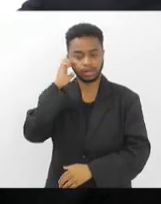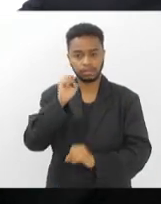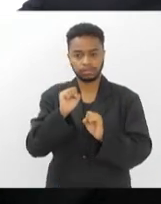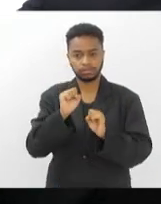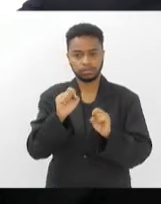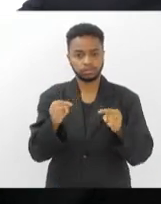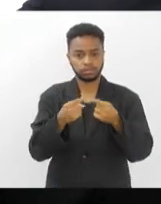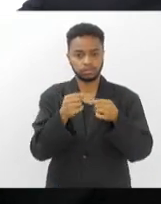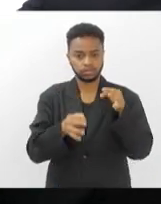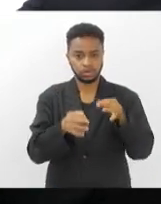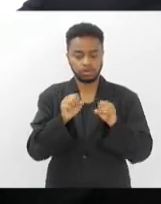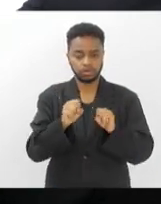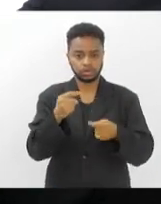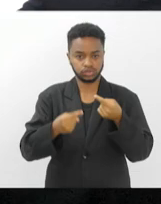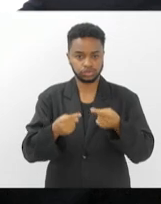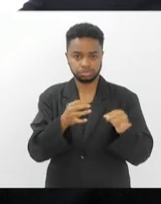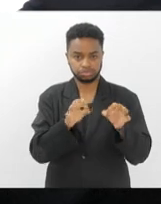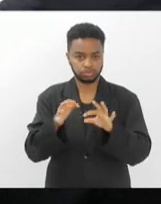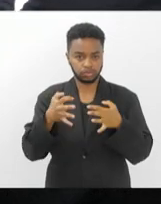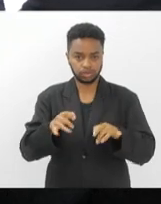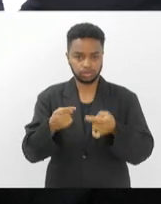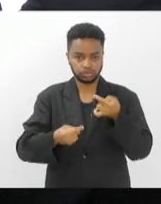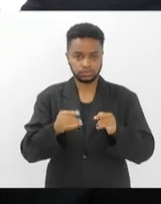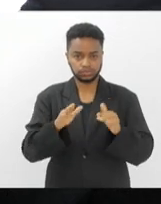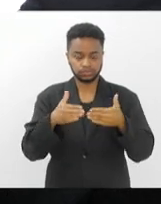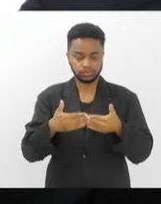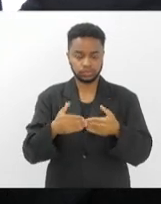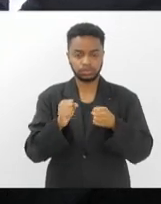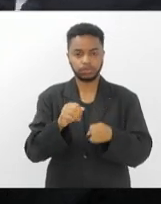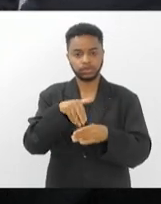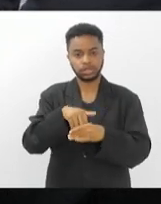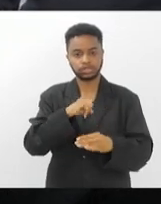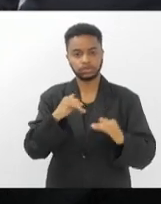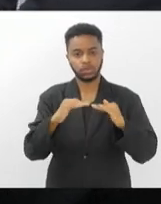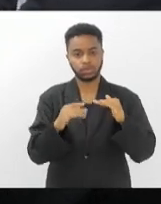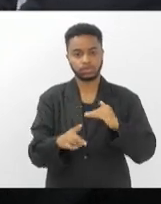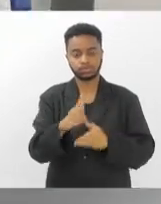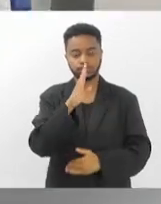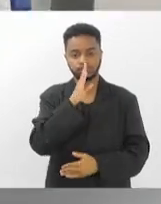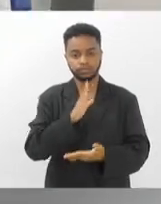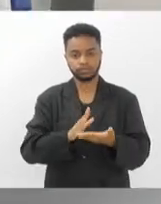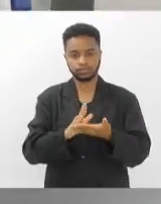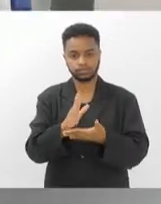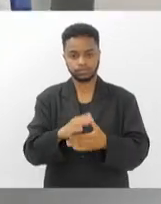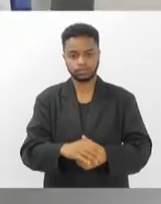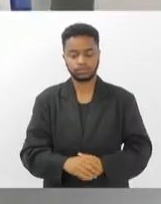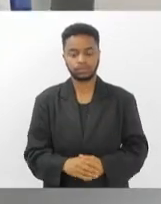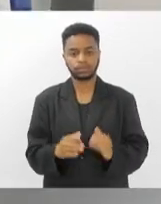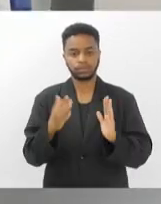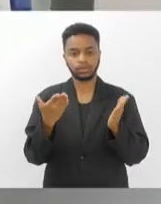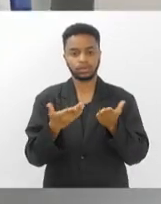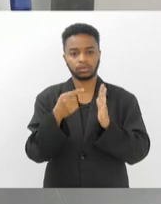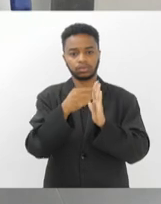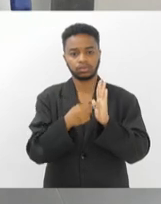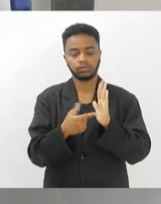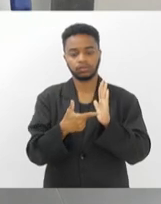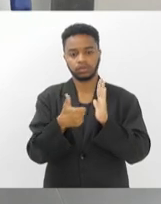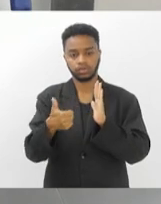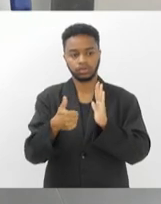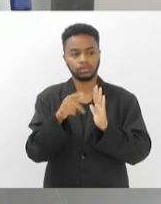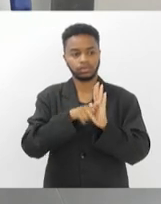discussão. Não havendo quem queira discutir, encerrada a discussão e votação. Senhores que aprovam, permaneçam como estão, aprovado. 21 da pauta. Projeto de